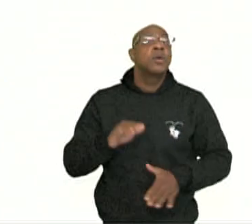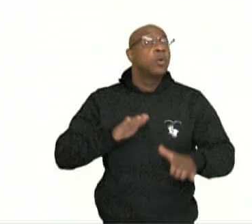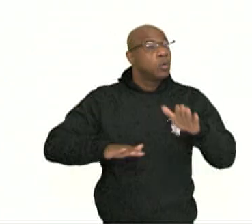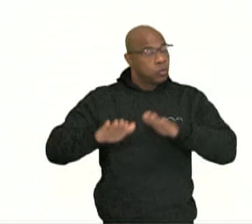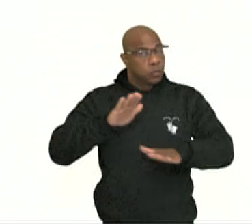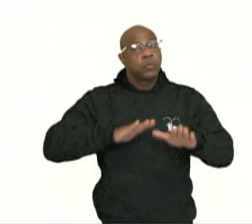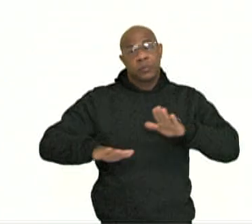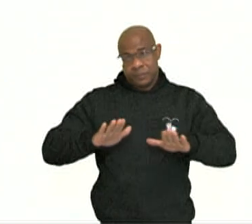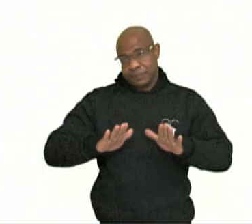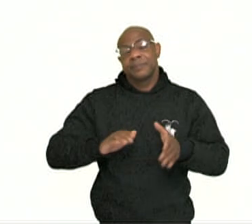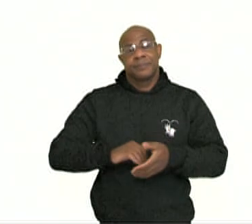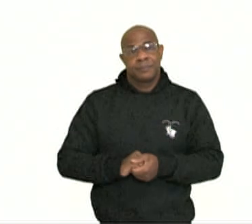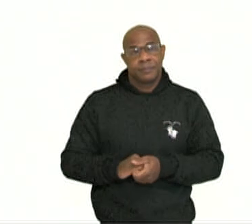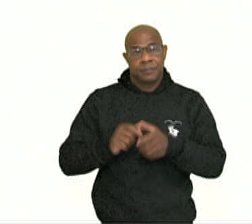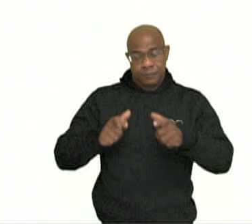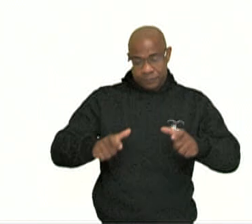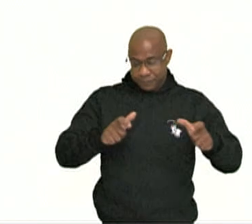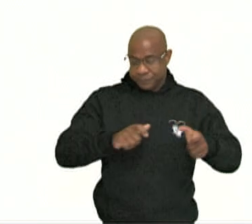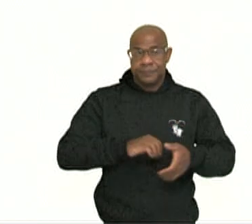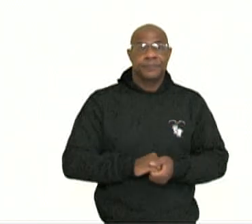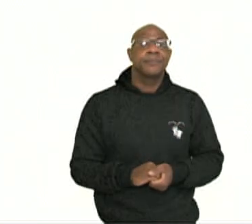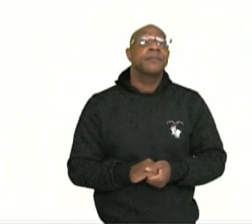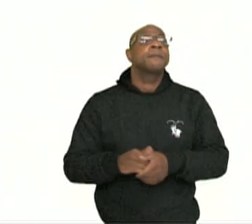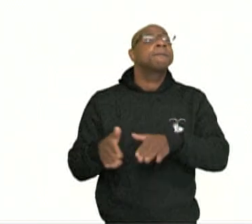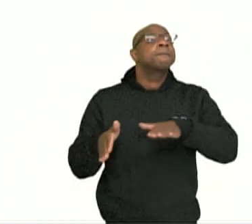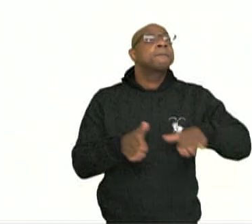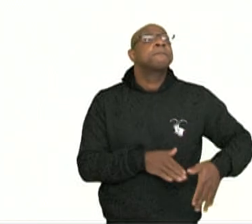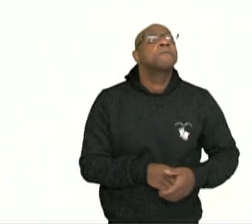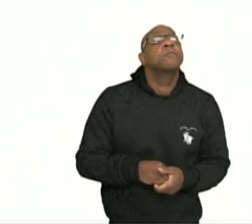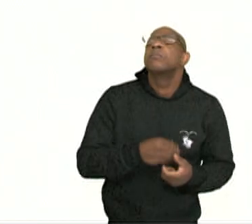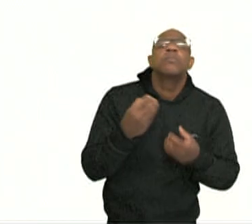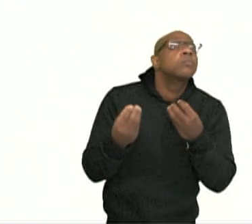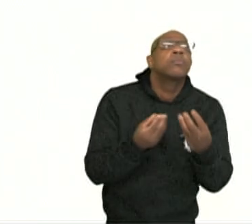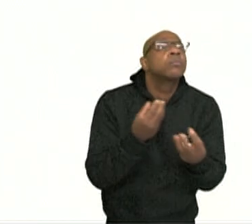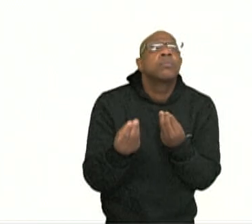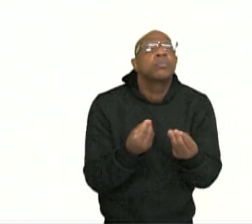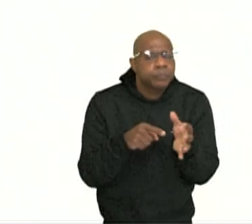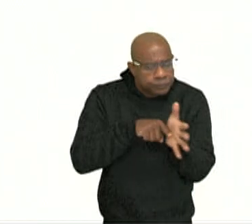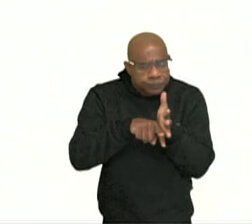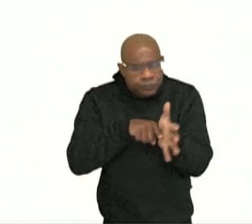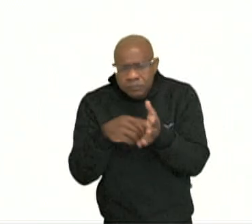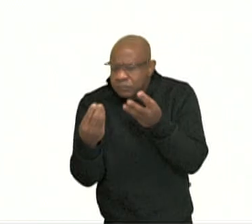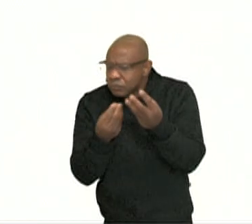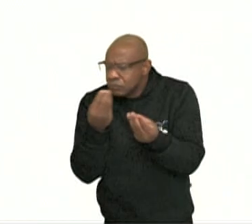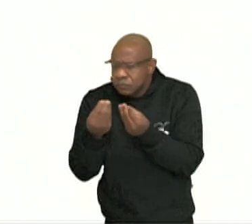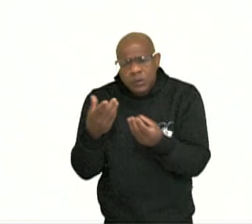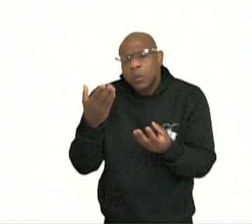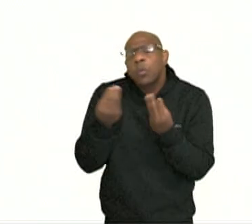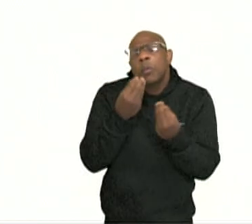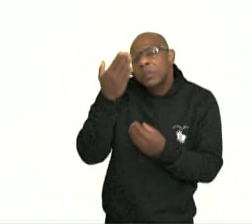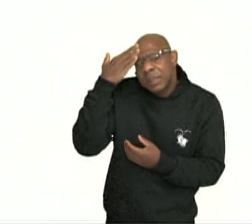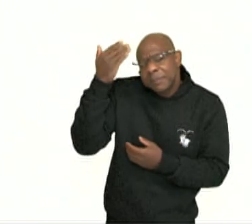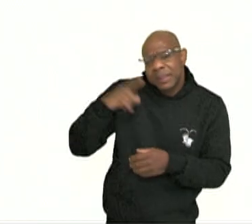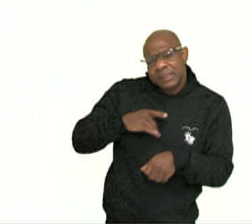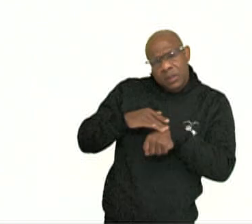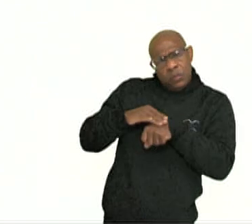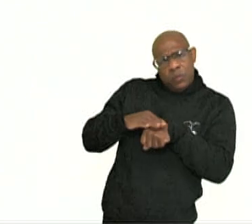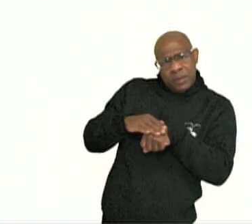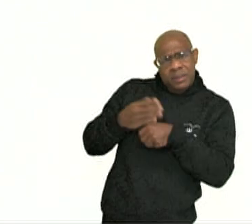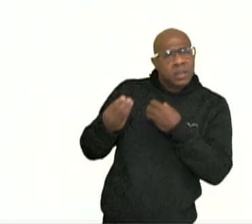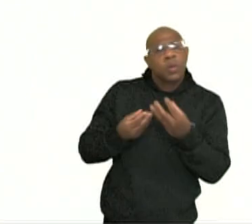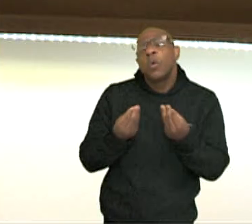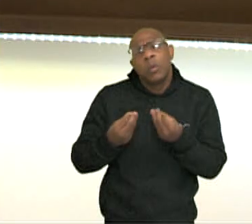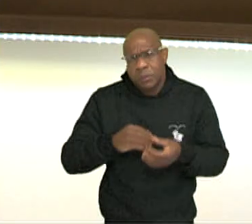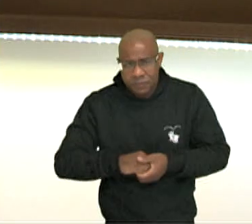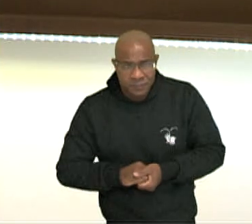das fezes humanas no ambiente. Muito bem. Como que é diagnosticado, professora? Como saber? Mais uma